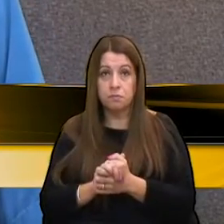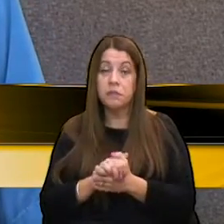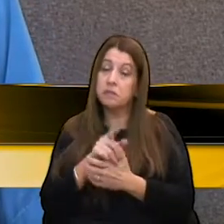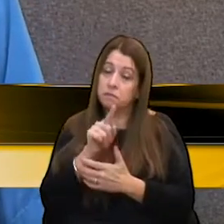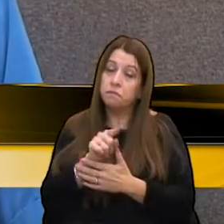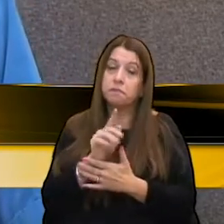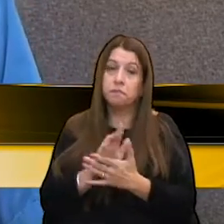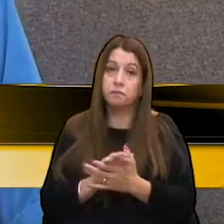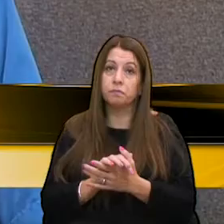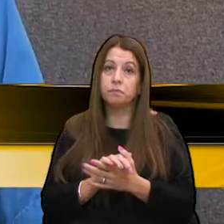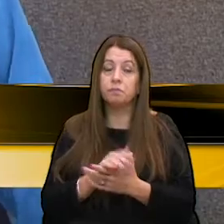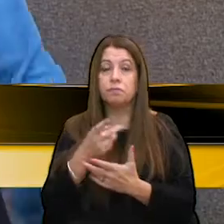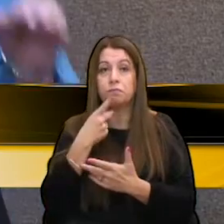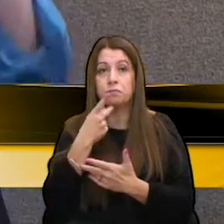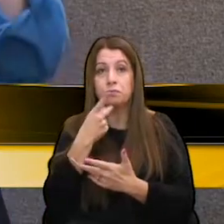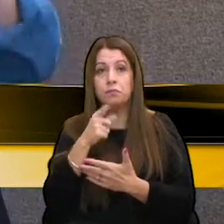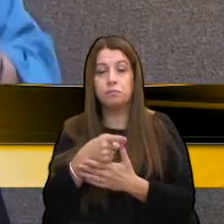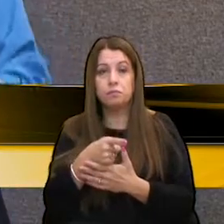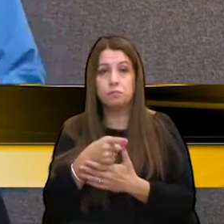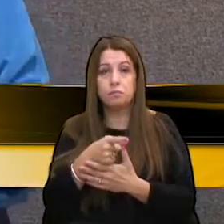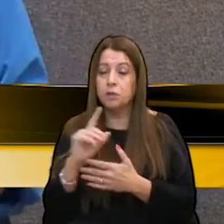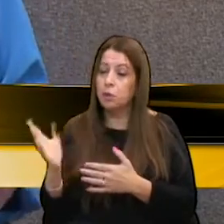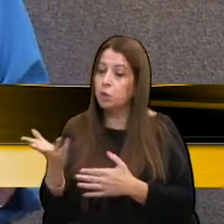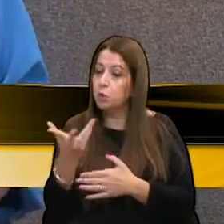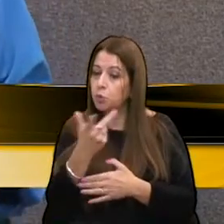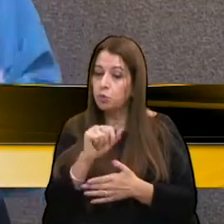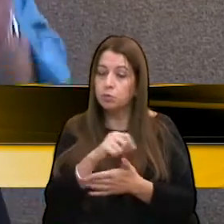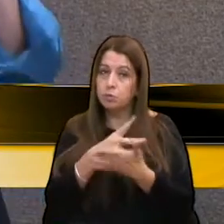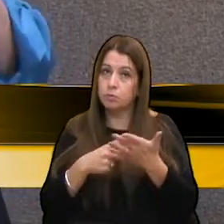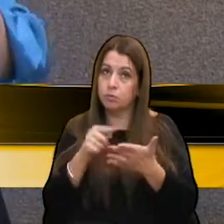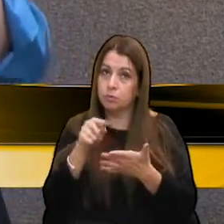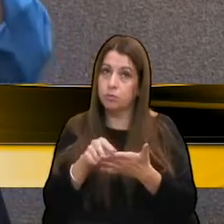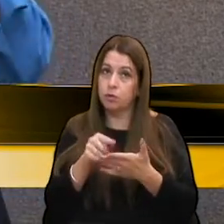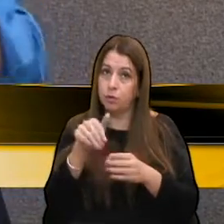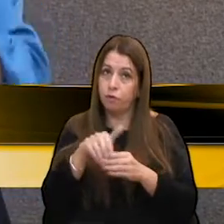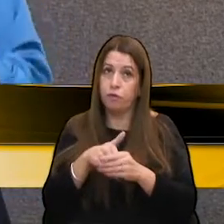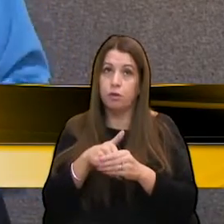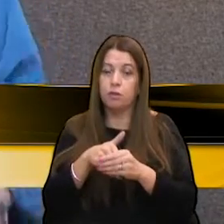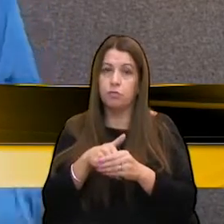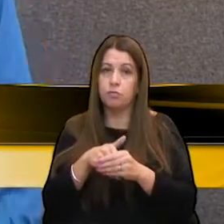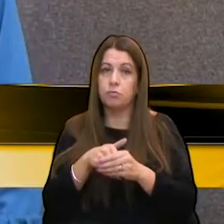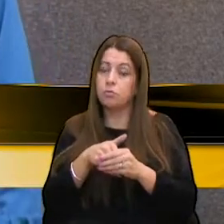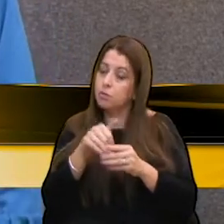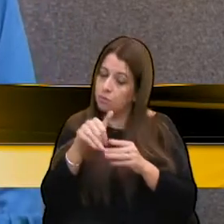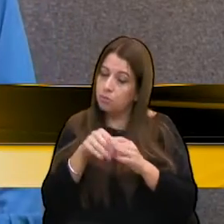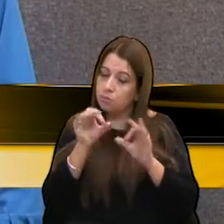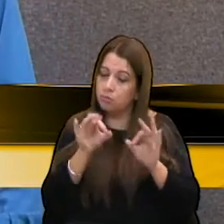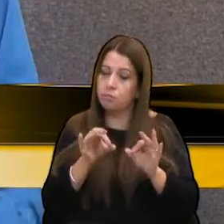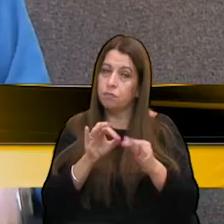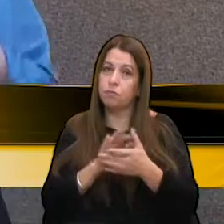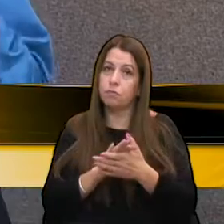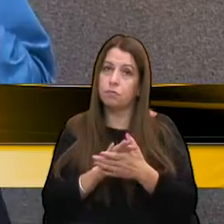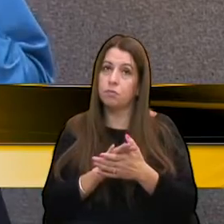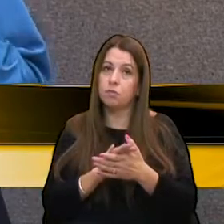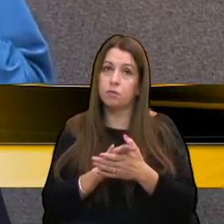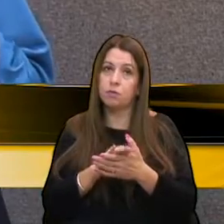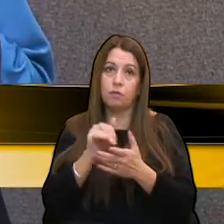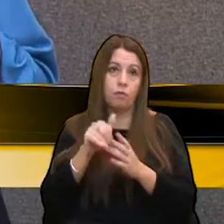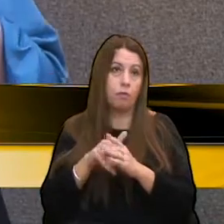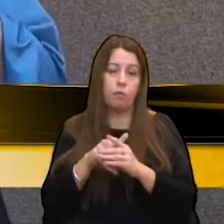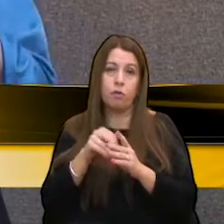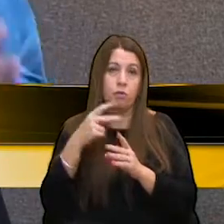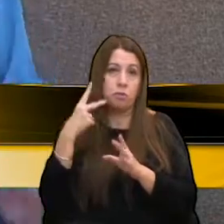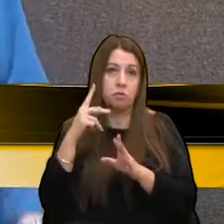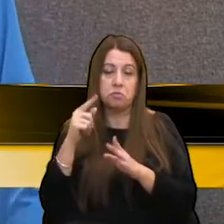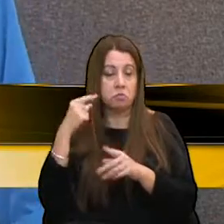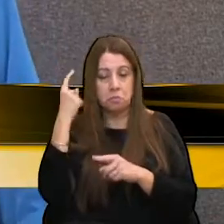nesse sentido, eu quero dizer que eu, em todos os projetos aqui, eu voto politicamente. Meu voto é político,